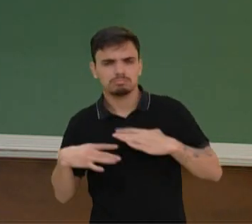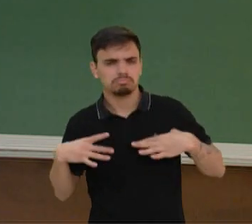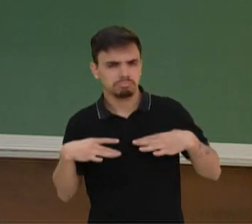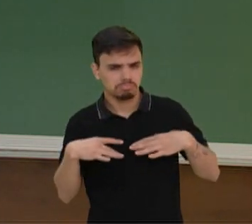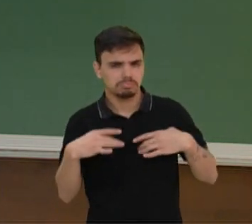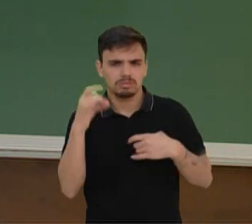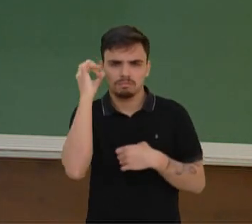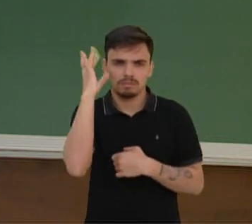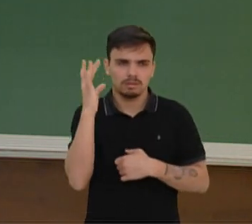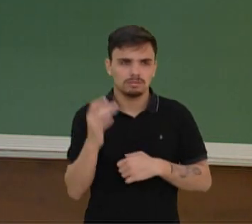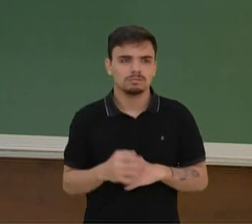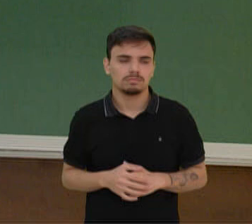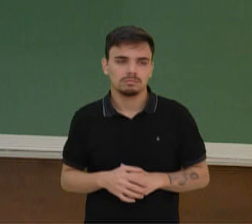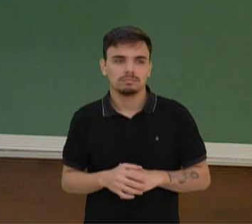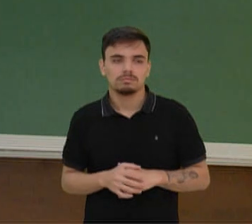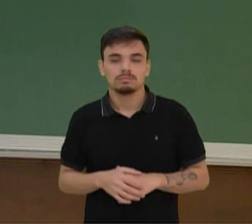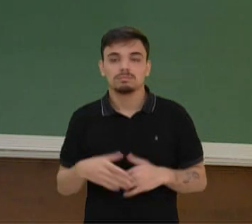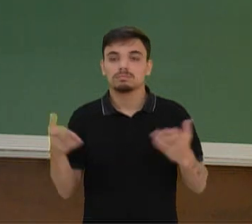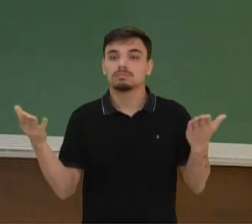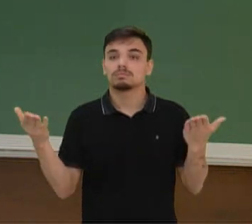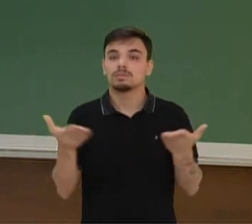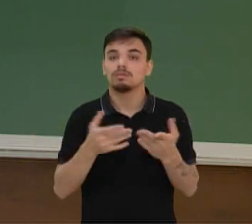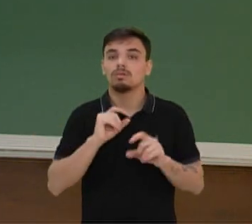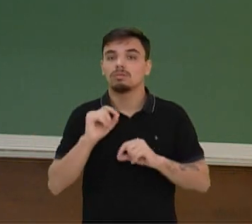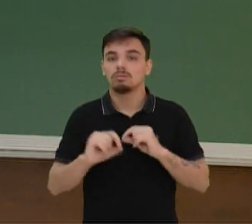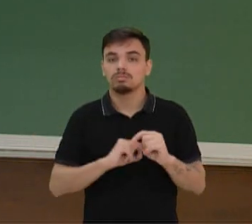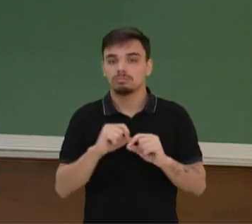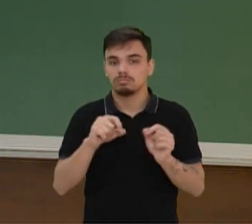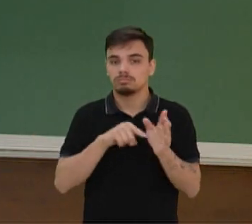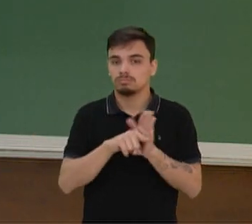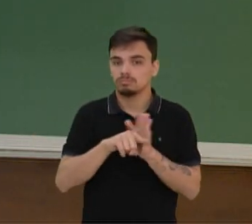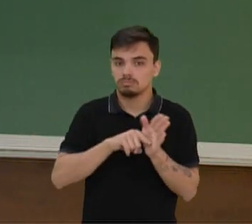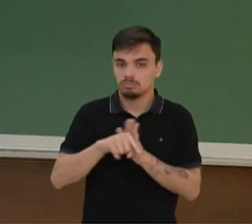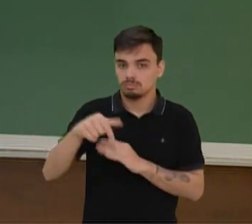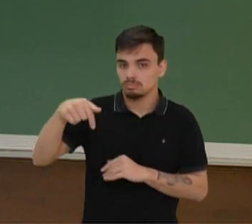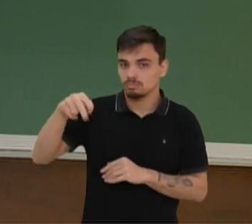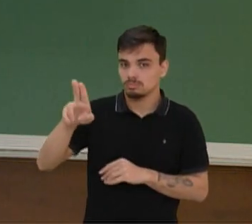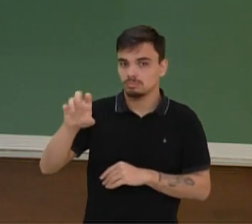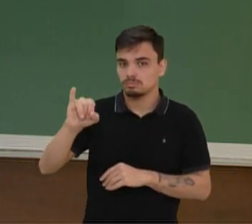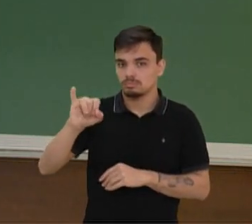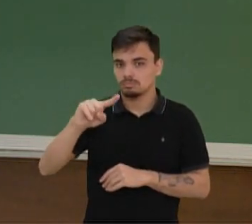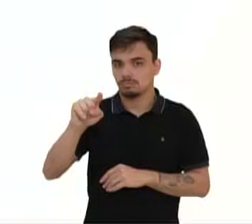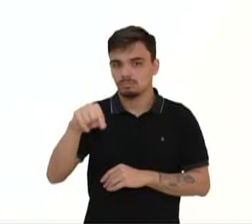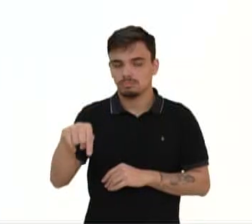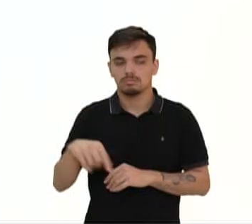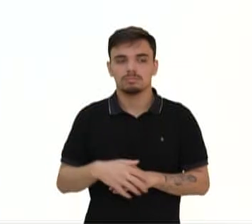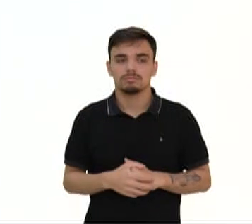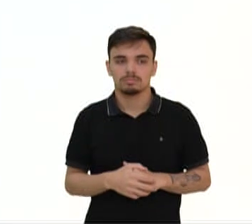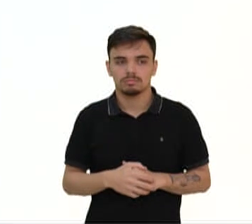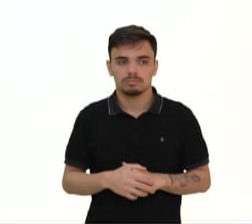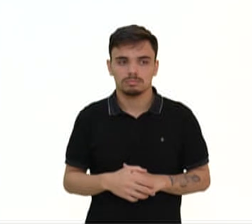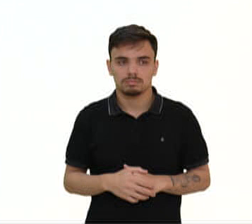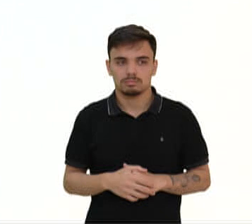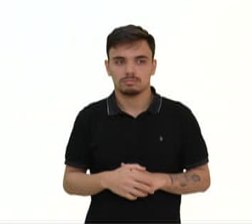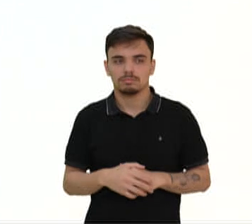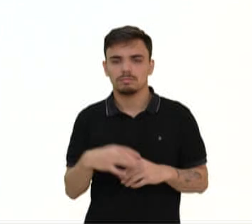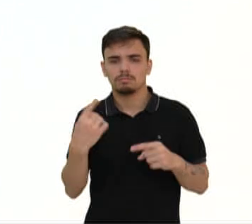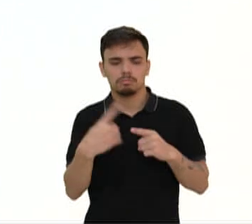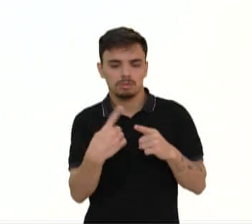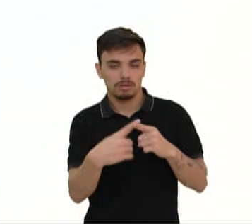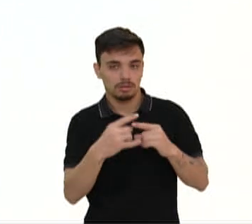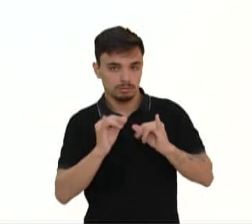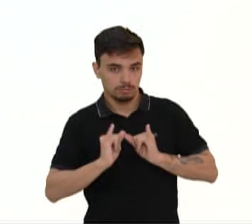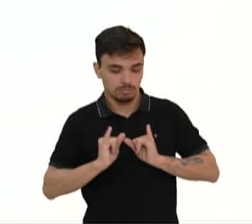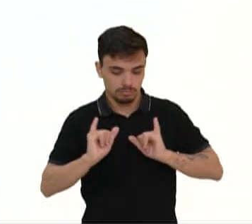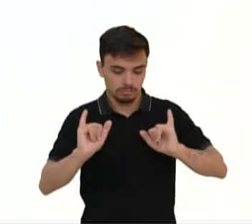tranquilo hoje, não é? Vamos então para o quiz? Vamos fazer juntos o quiz? Por que em uma